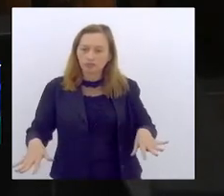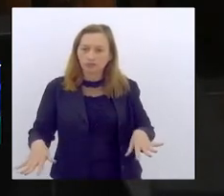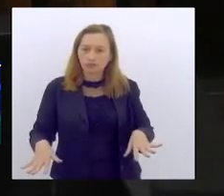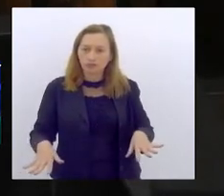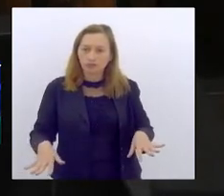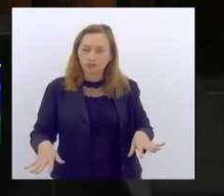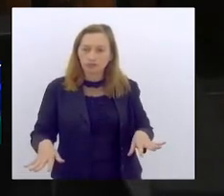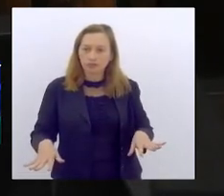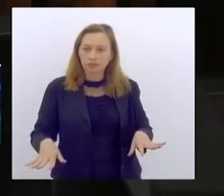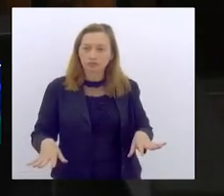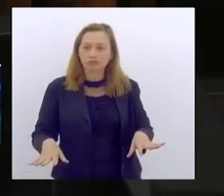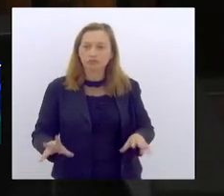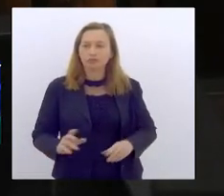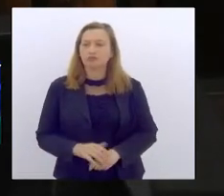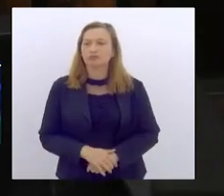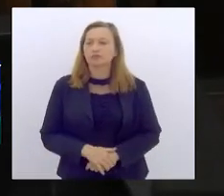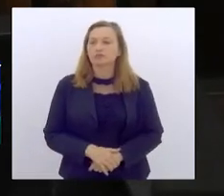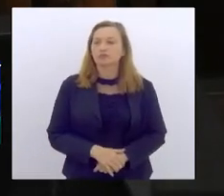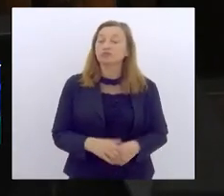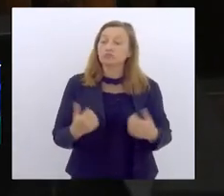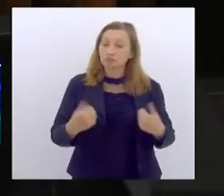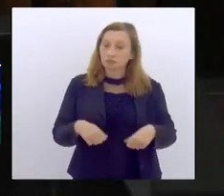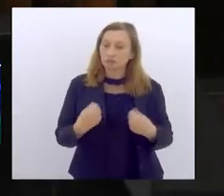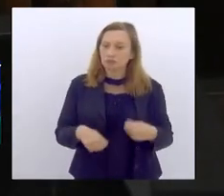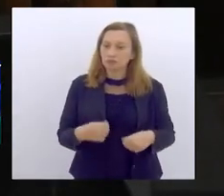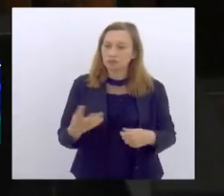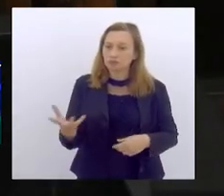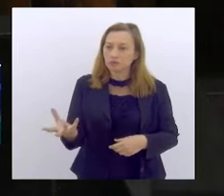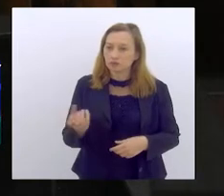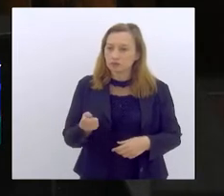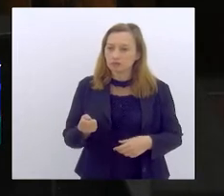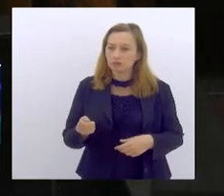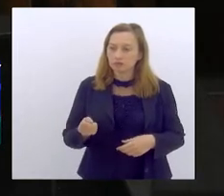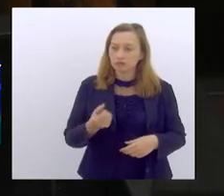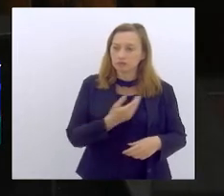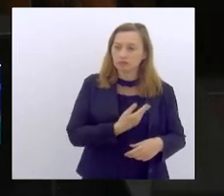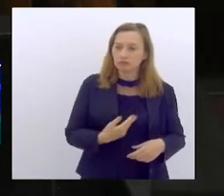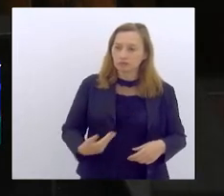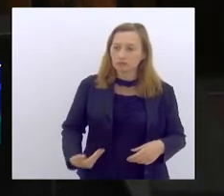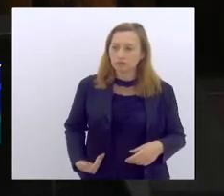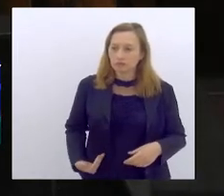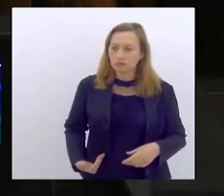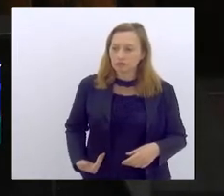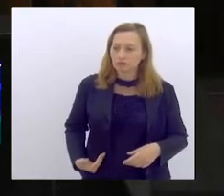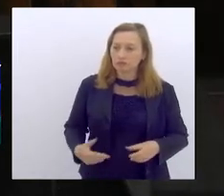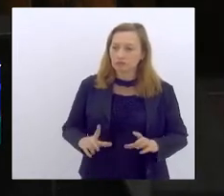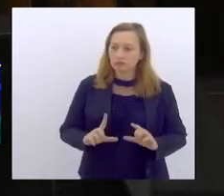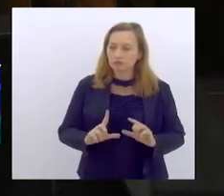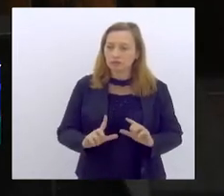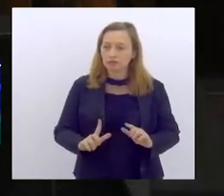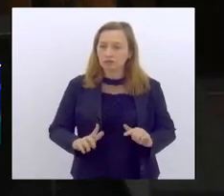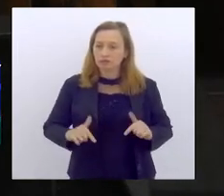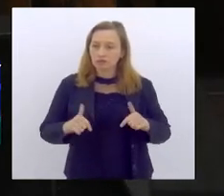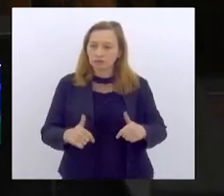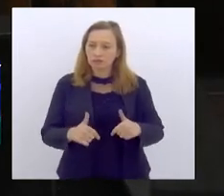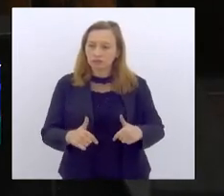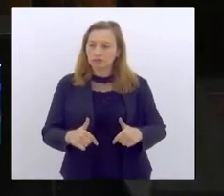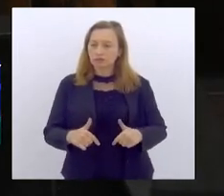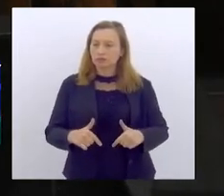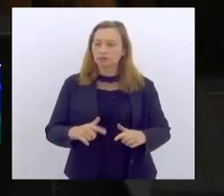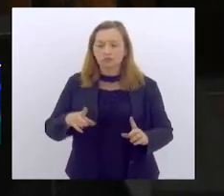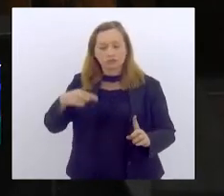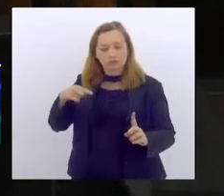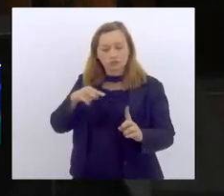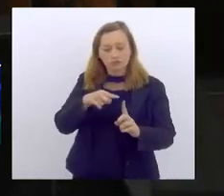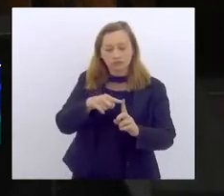por mérito precisa receber dos governantes atitudes concretas e